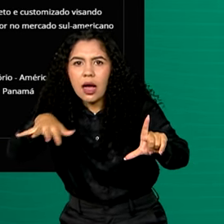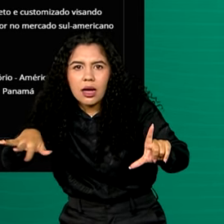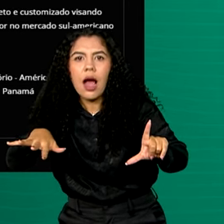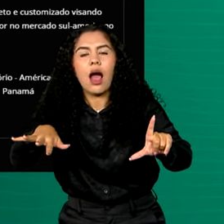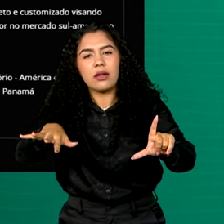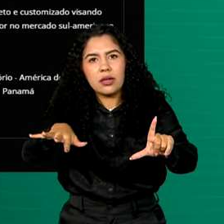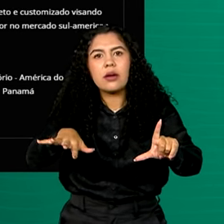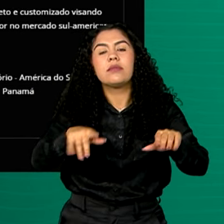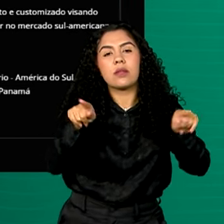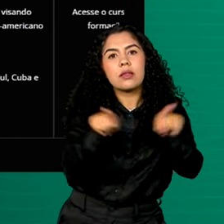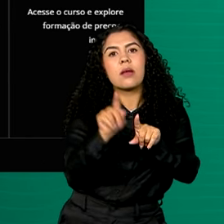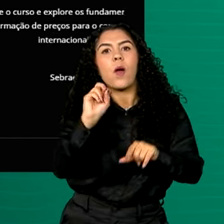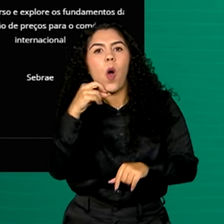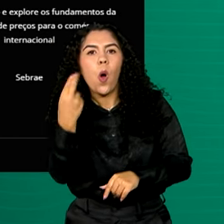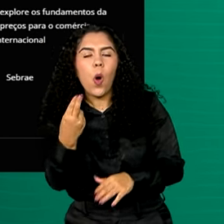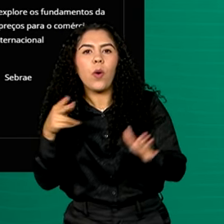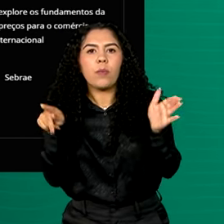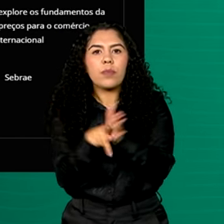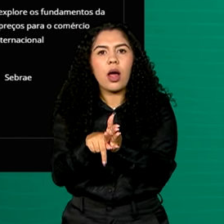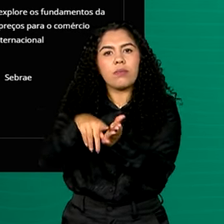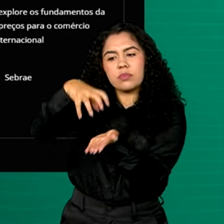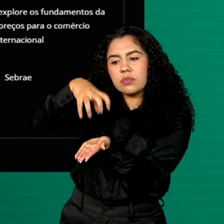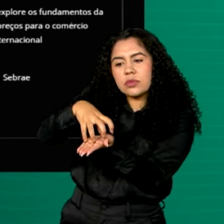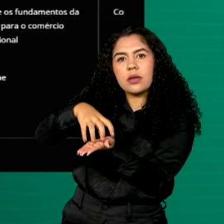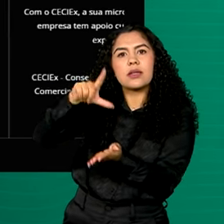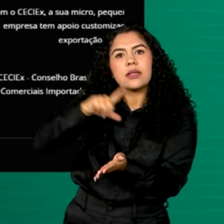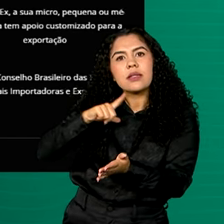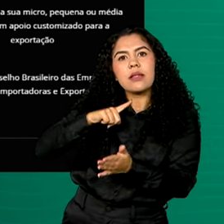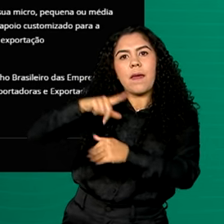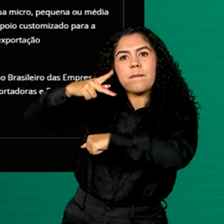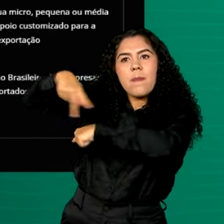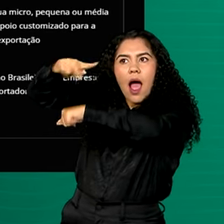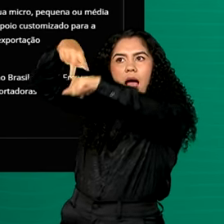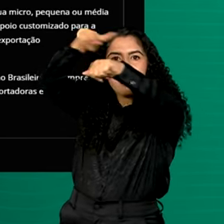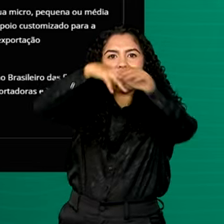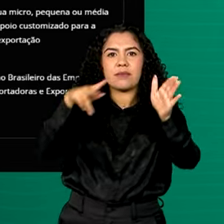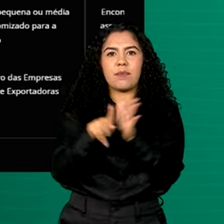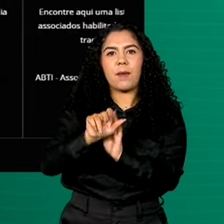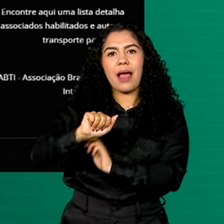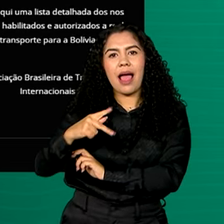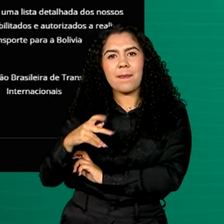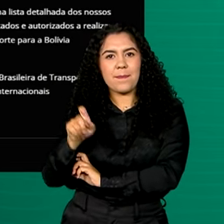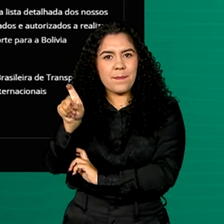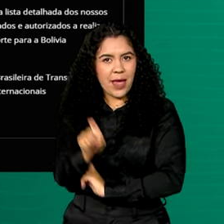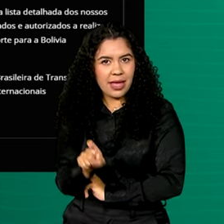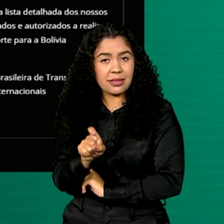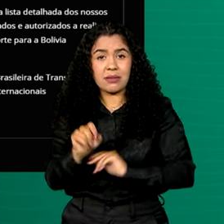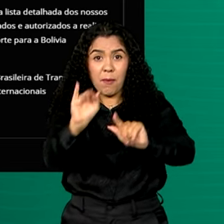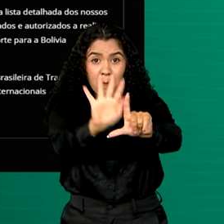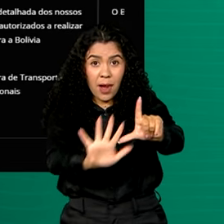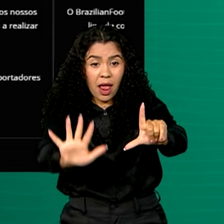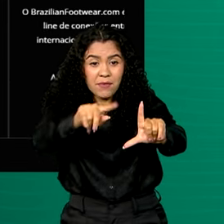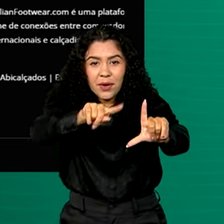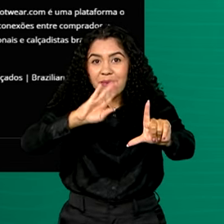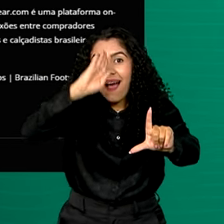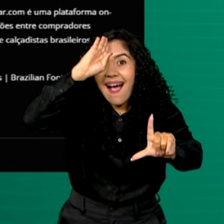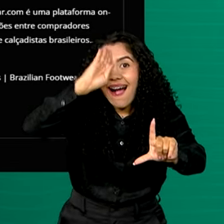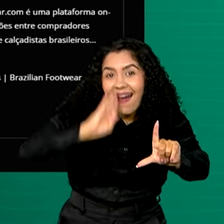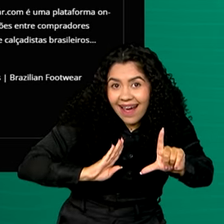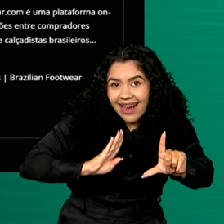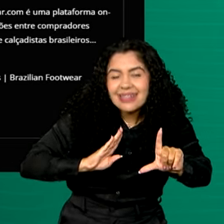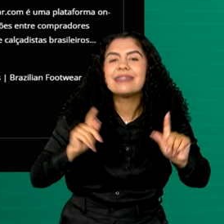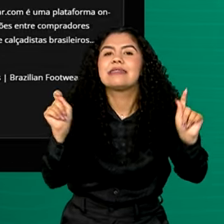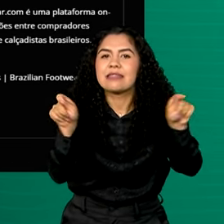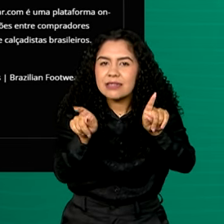Ou escritórios da Apex Brasil em cada país a plataforma é de graça e oferece